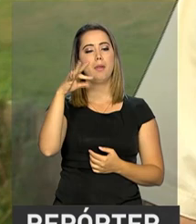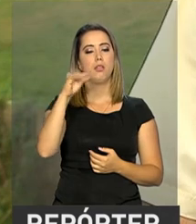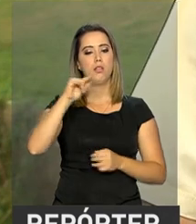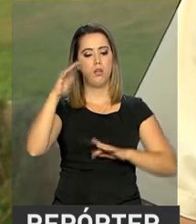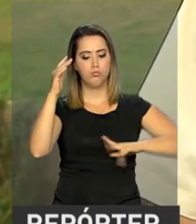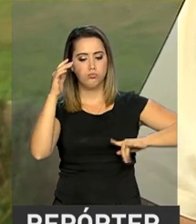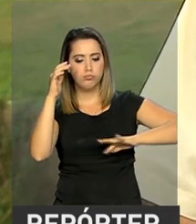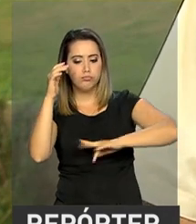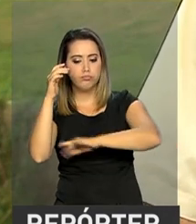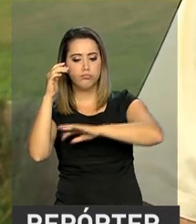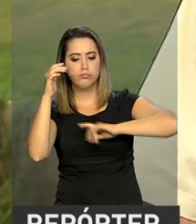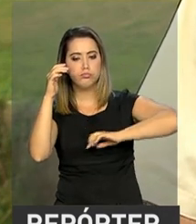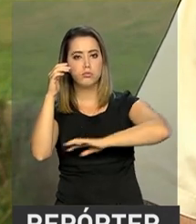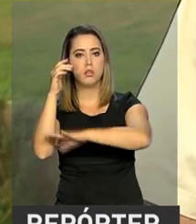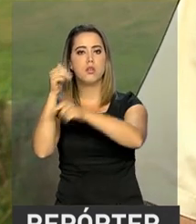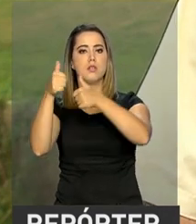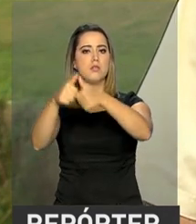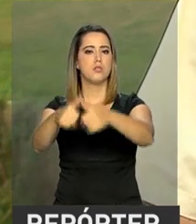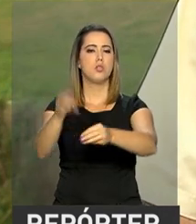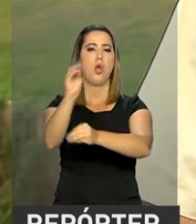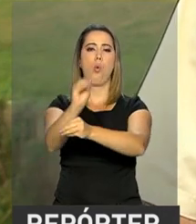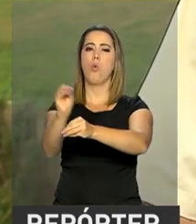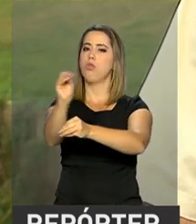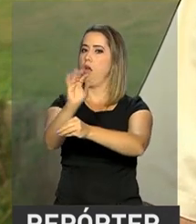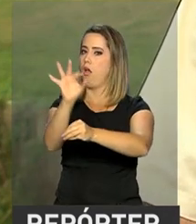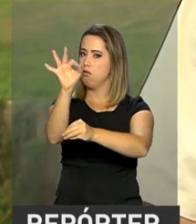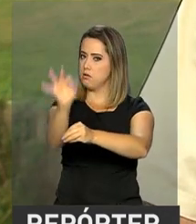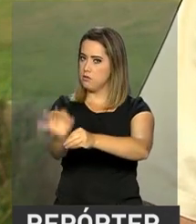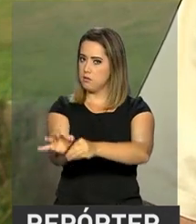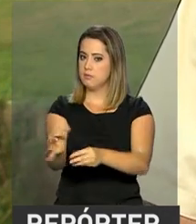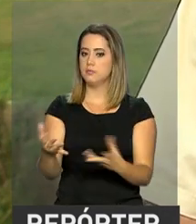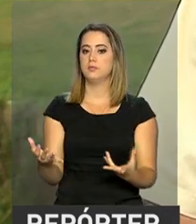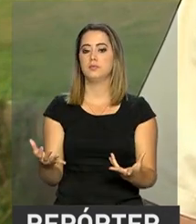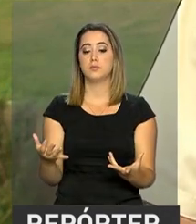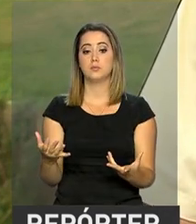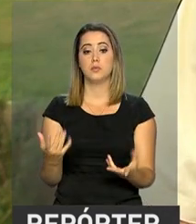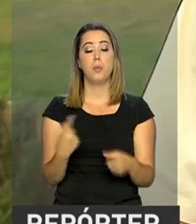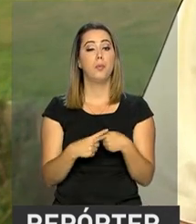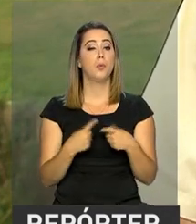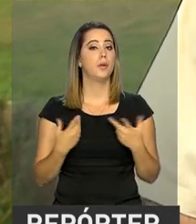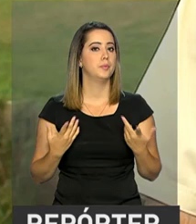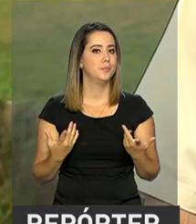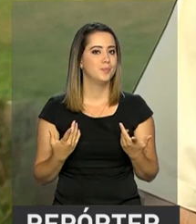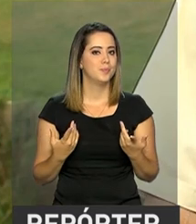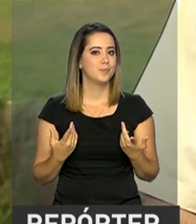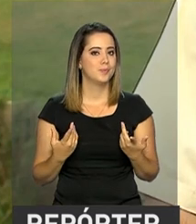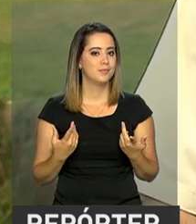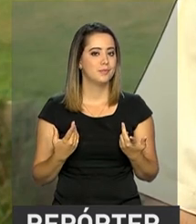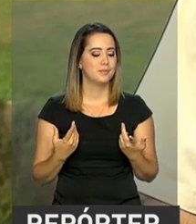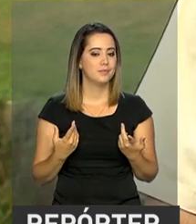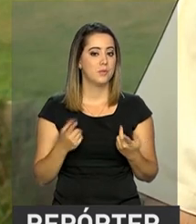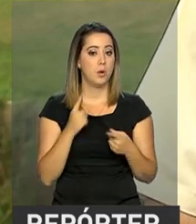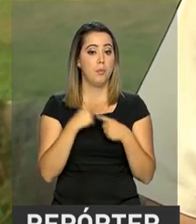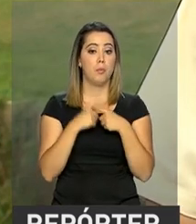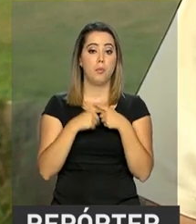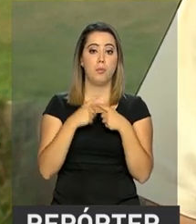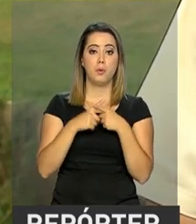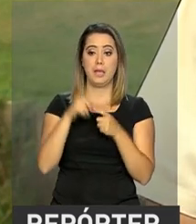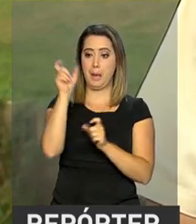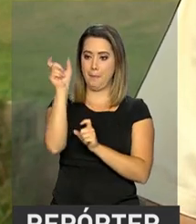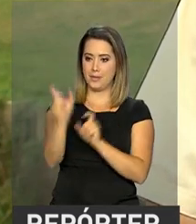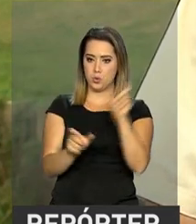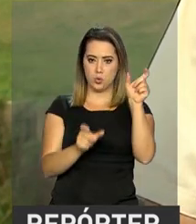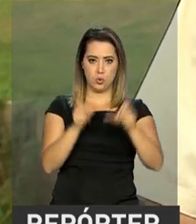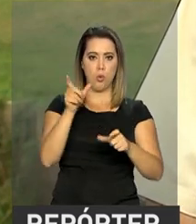a planície pantaneira ainda está extremamente bem conservada e porquê porque o pantaneiro